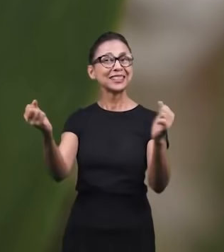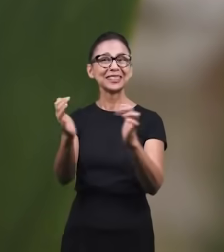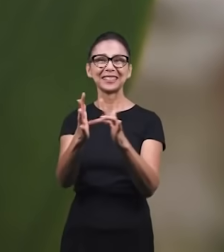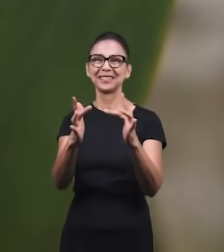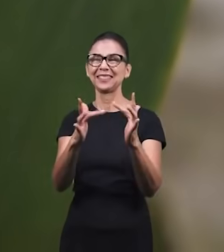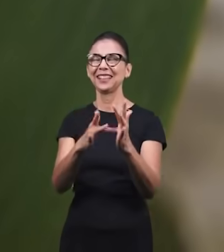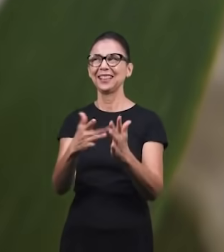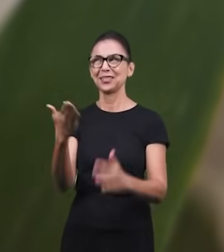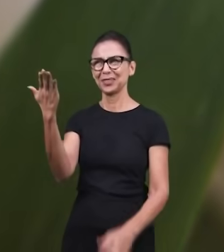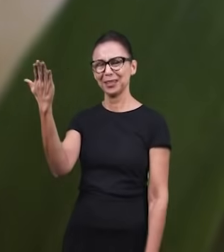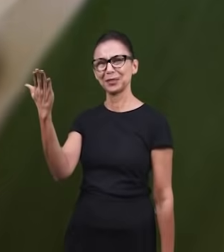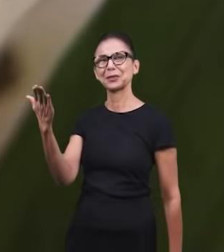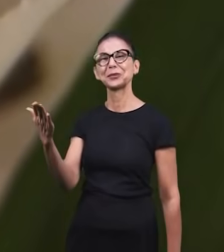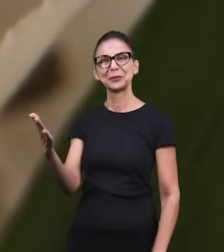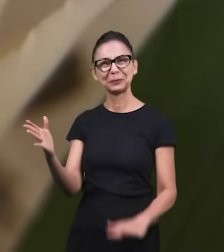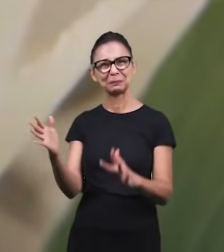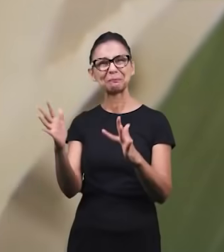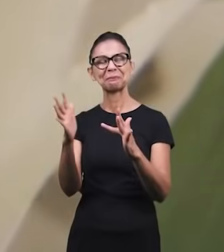Ele é Jesus,